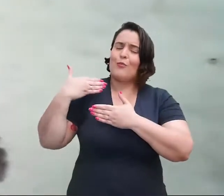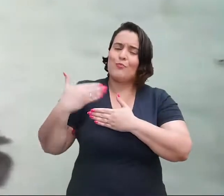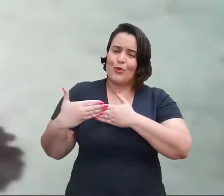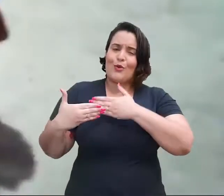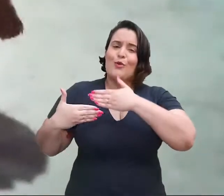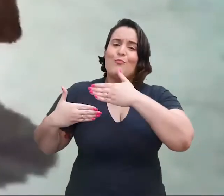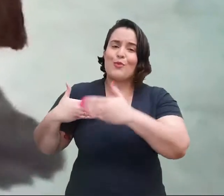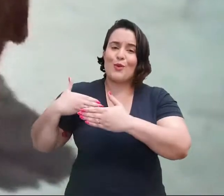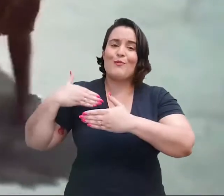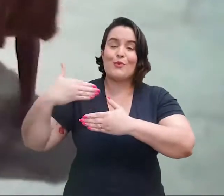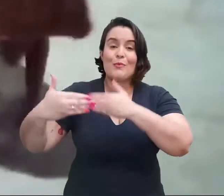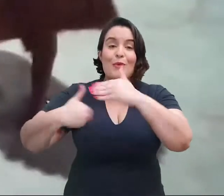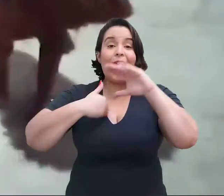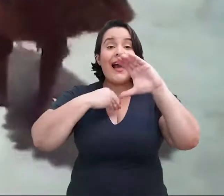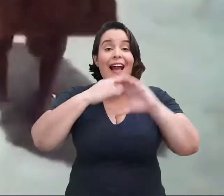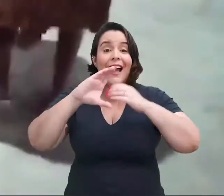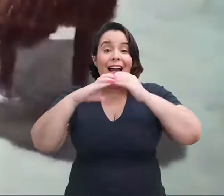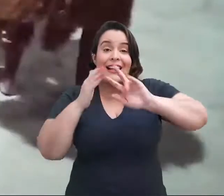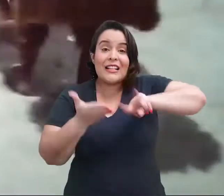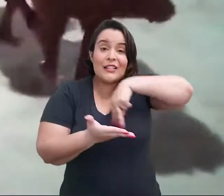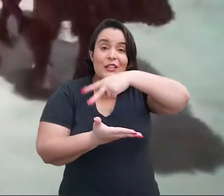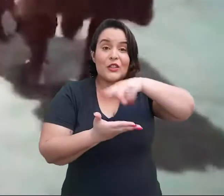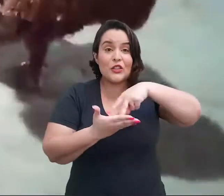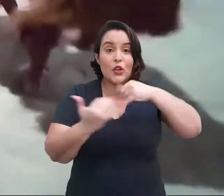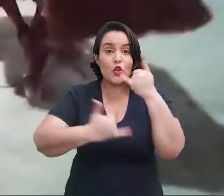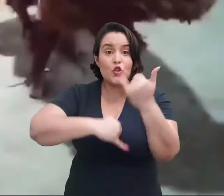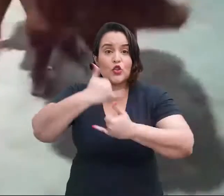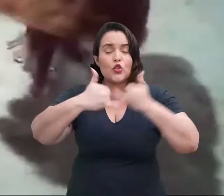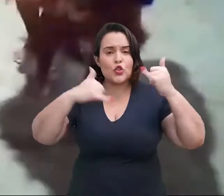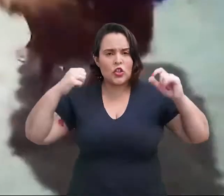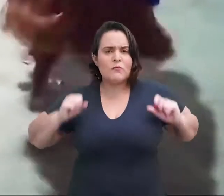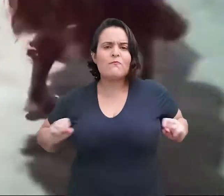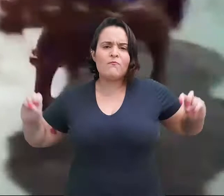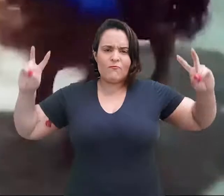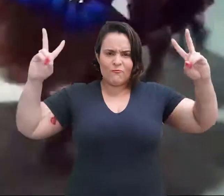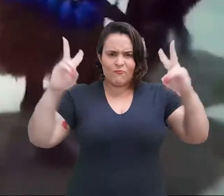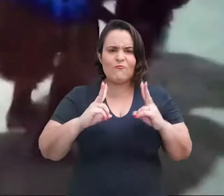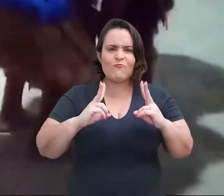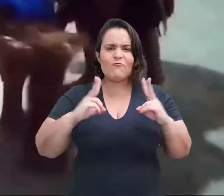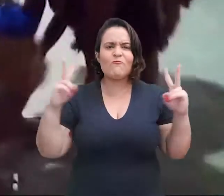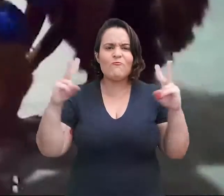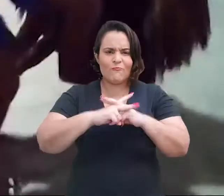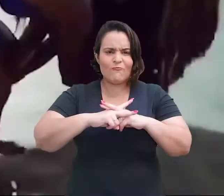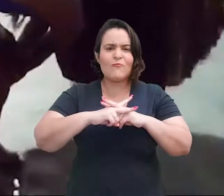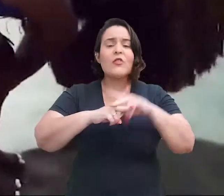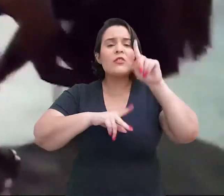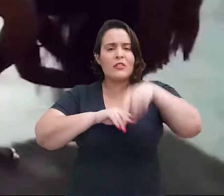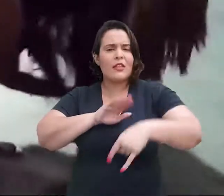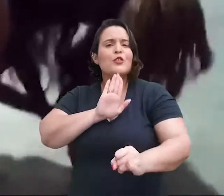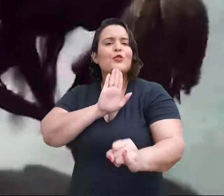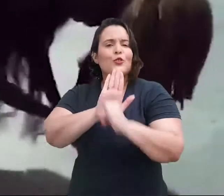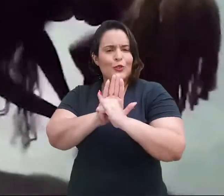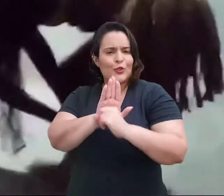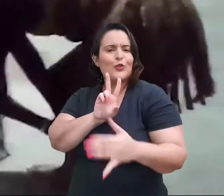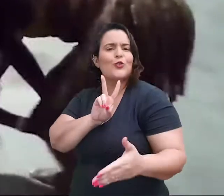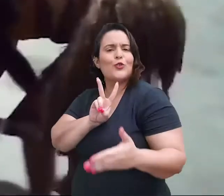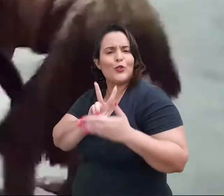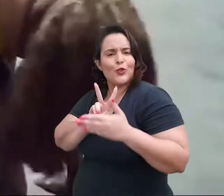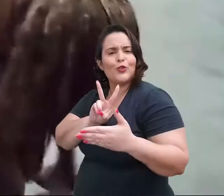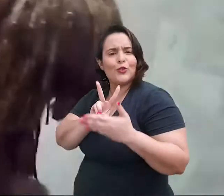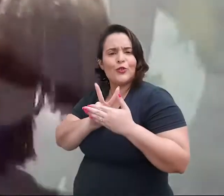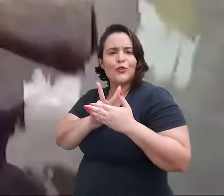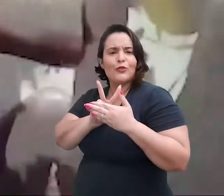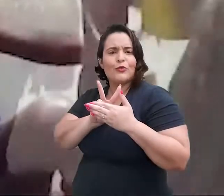passo a passo adiante. Cantos dançantes, jogos e lutas reafirmam a conduta de uma